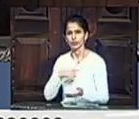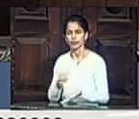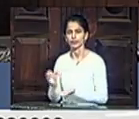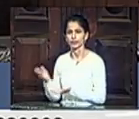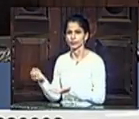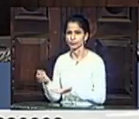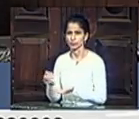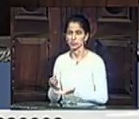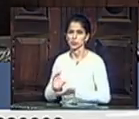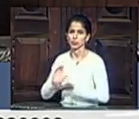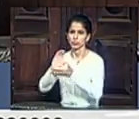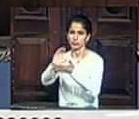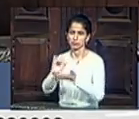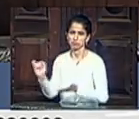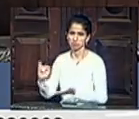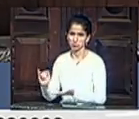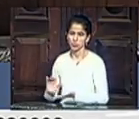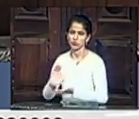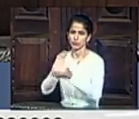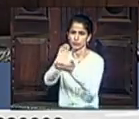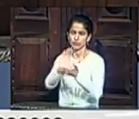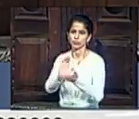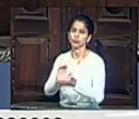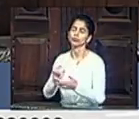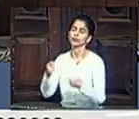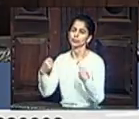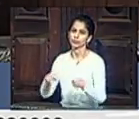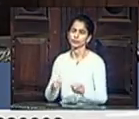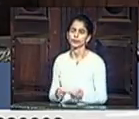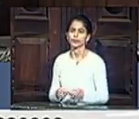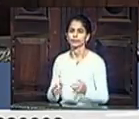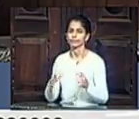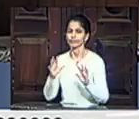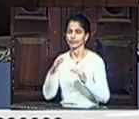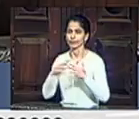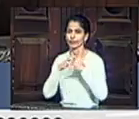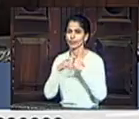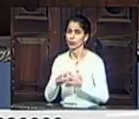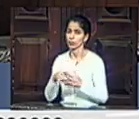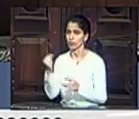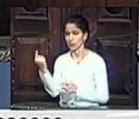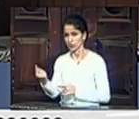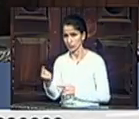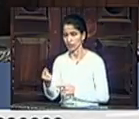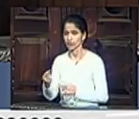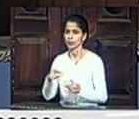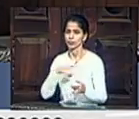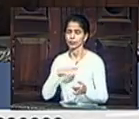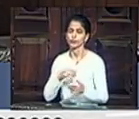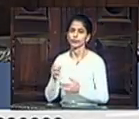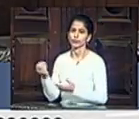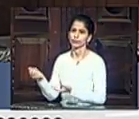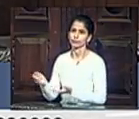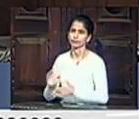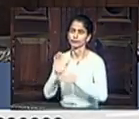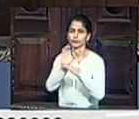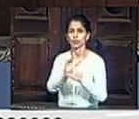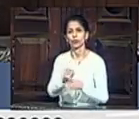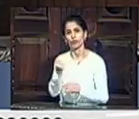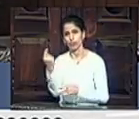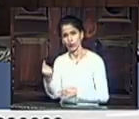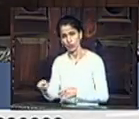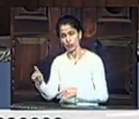é preciso separar, as pessoas confundem. Uma coisa é incentivo fiscal, outra coisa é benefício